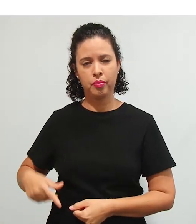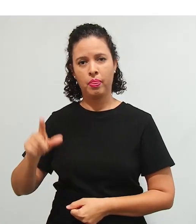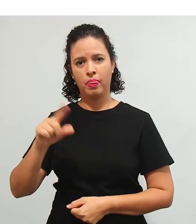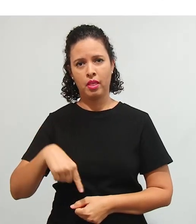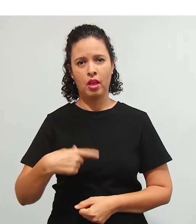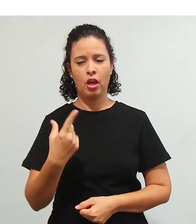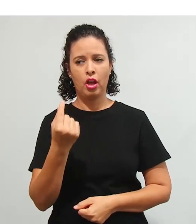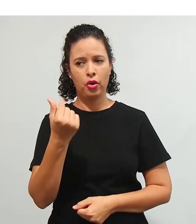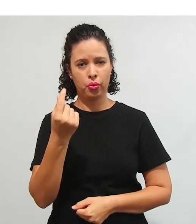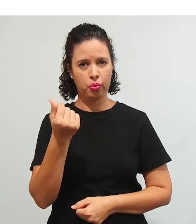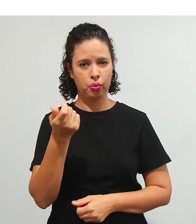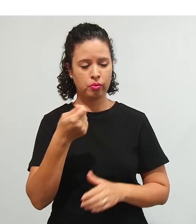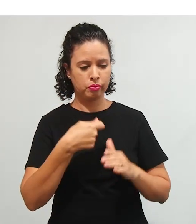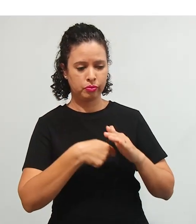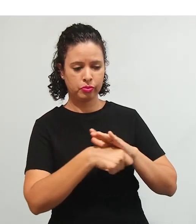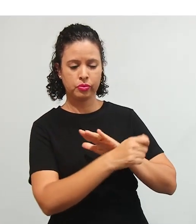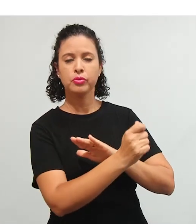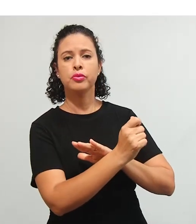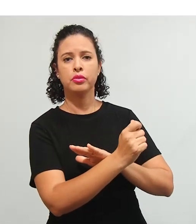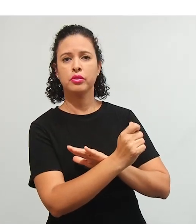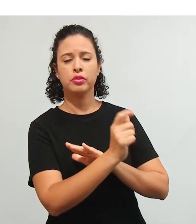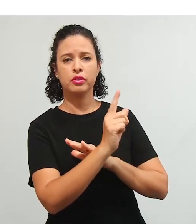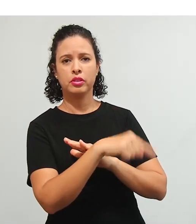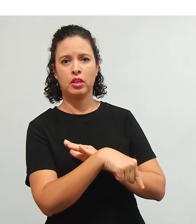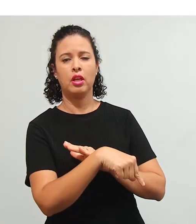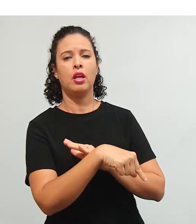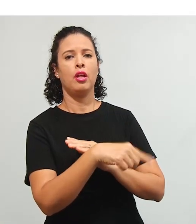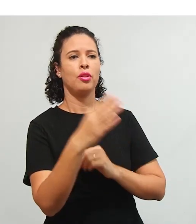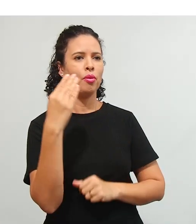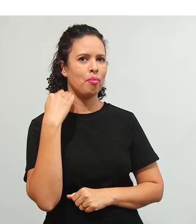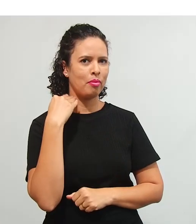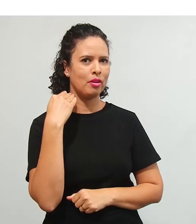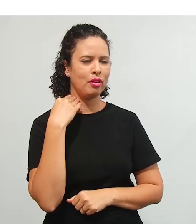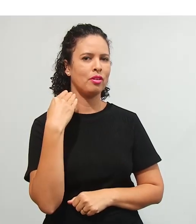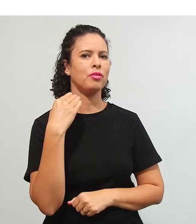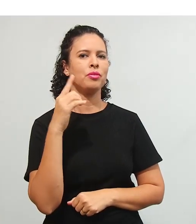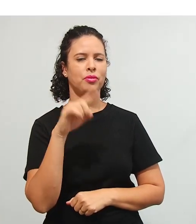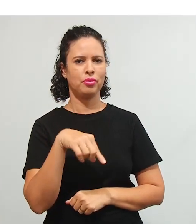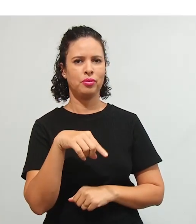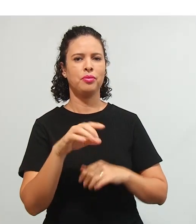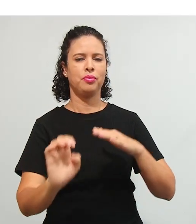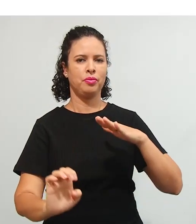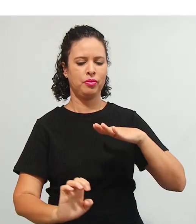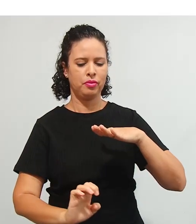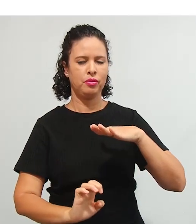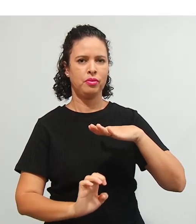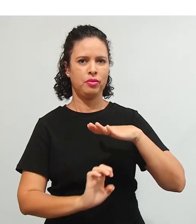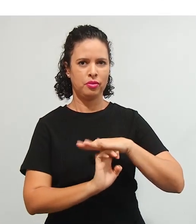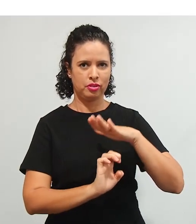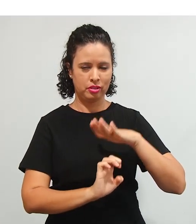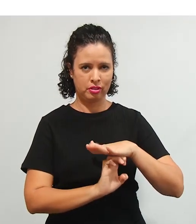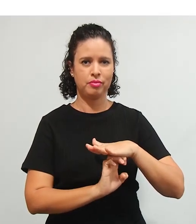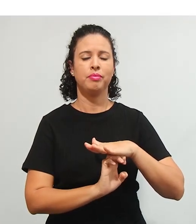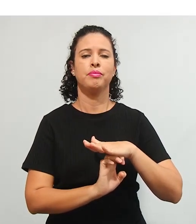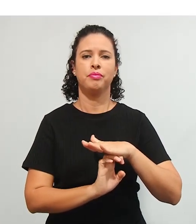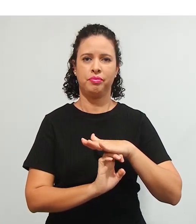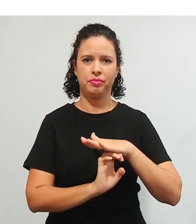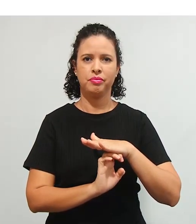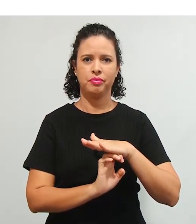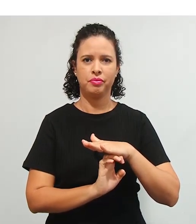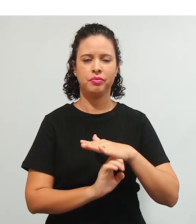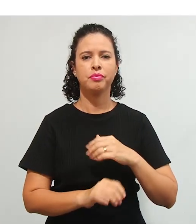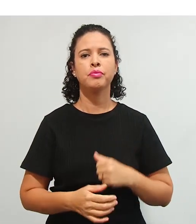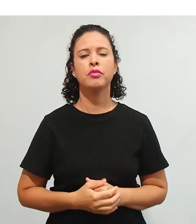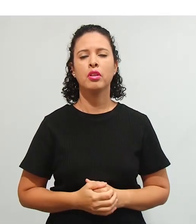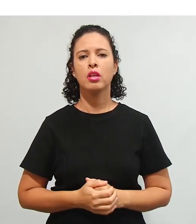de recursos financeiros nos cofres do Estado, nas contas bancárias do Estado. Sendo